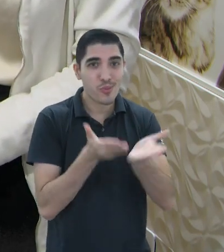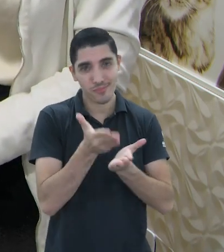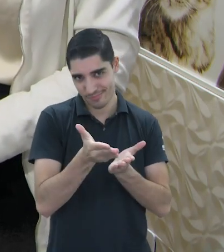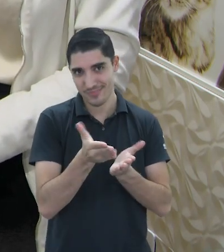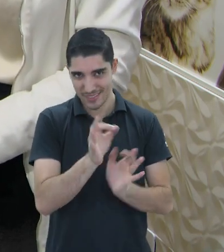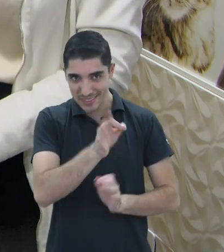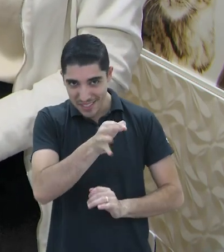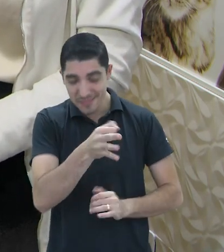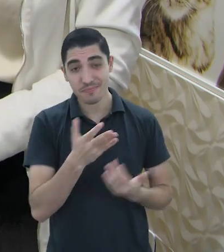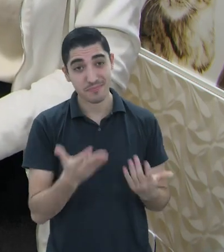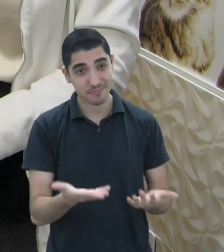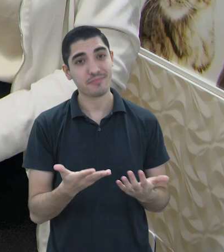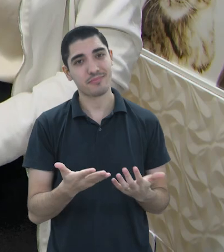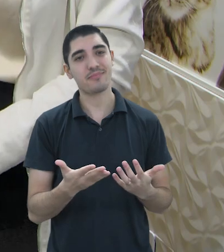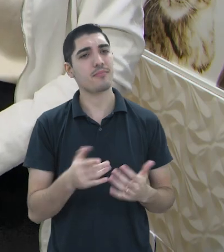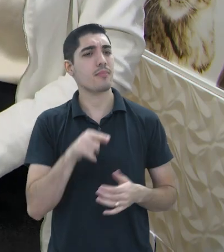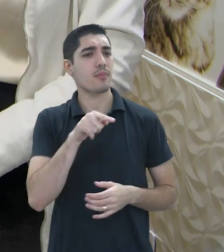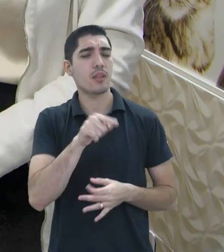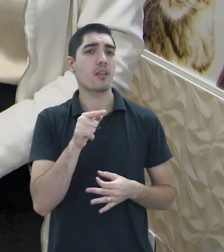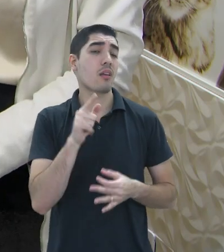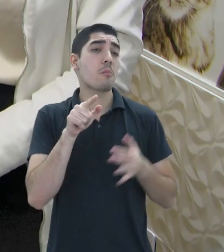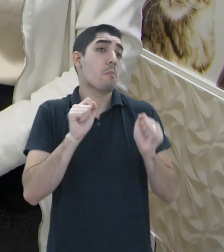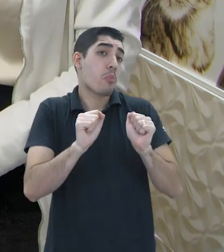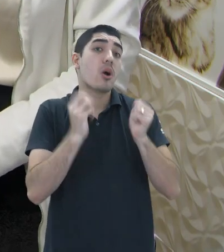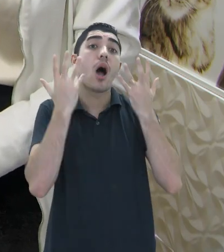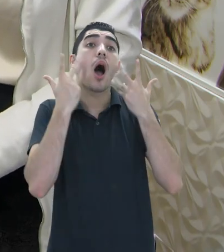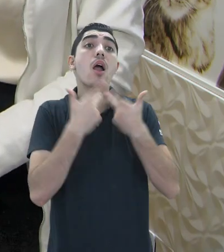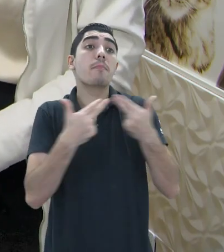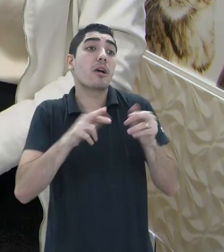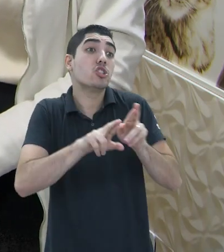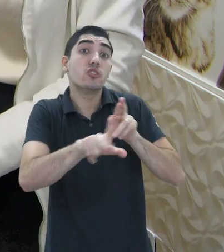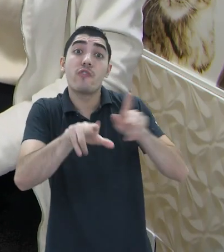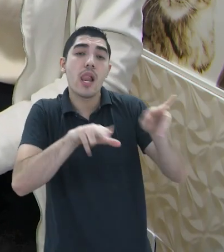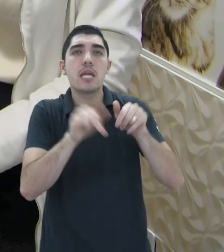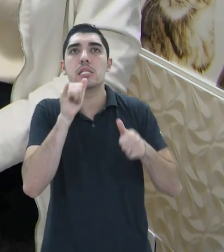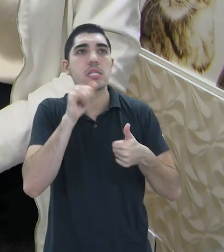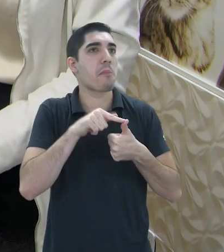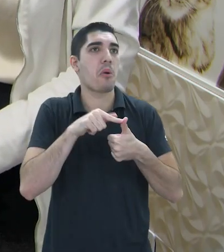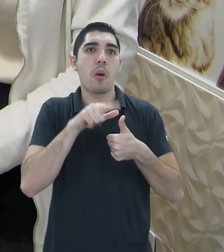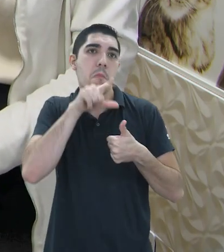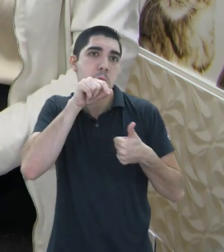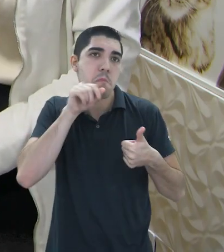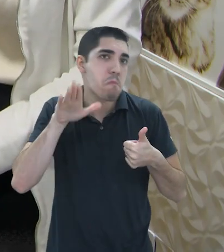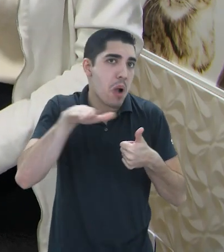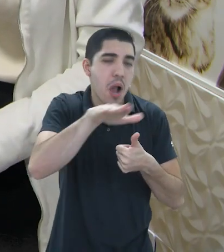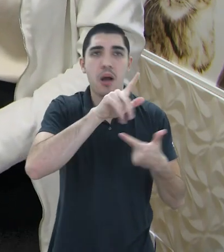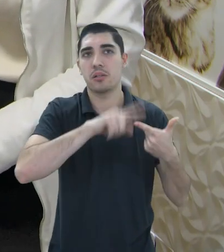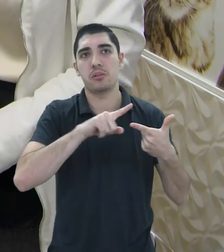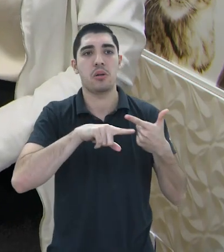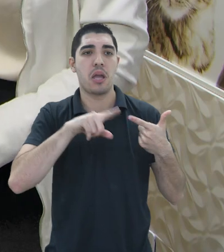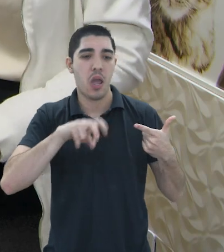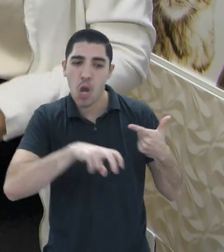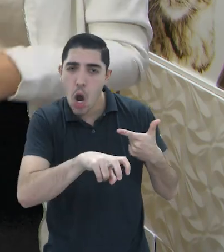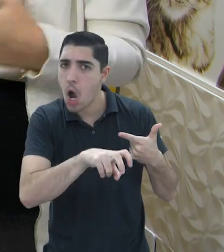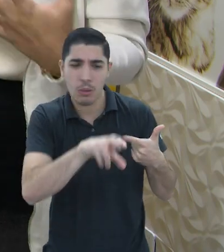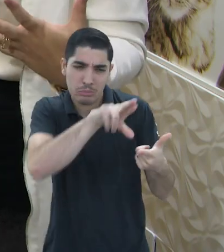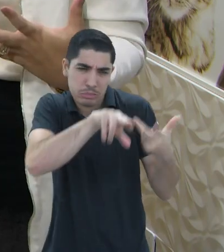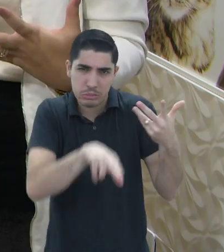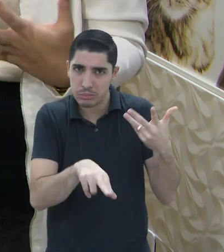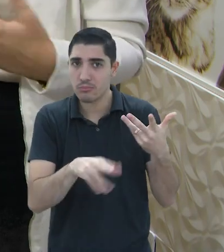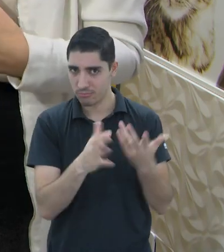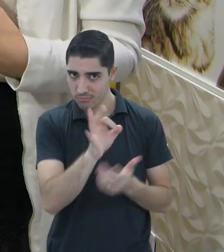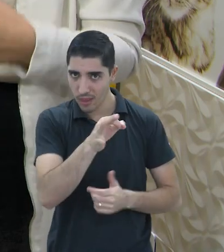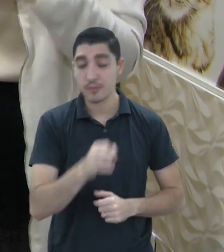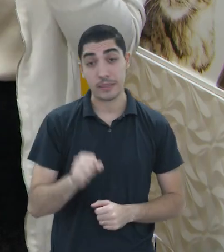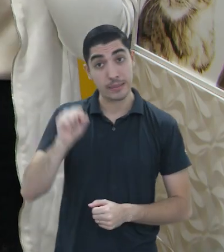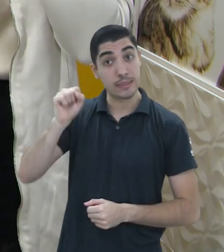algum momento, né? Então a gente está falando aí também de animais exóticos, a gente está falando de aves, de répteis, é ou não é? É sim, e tem crescido